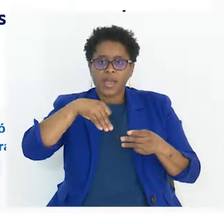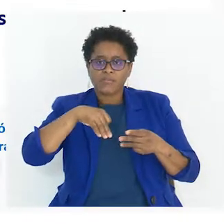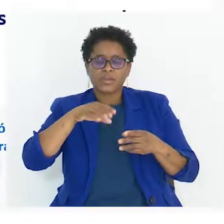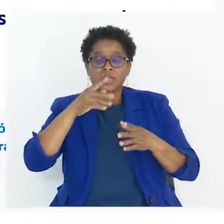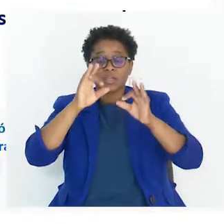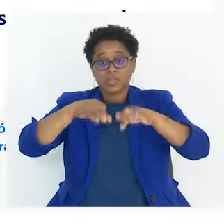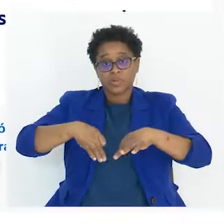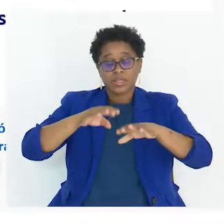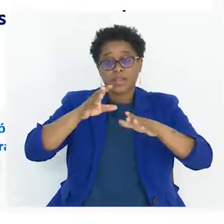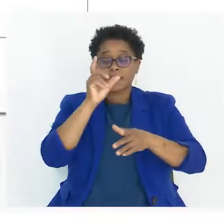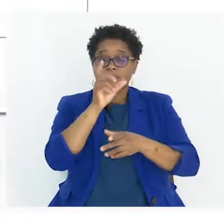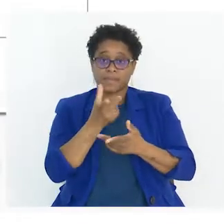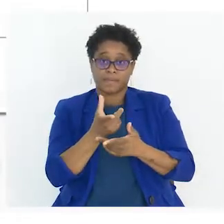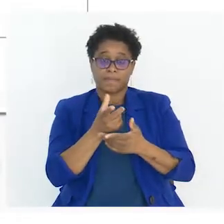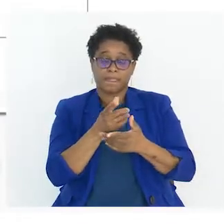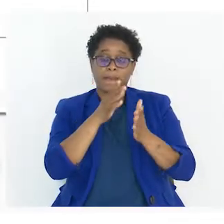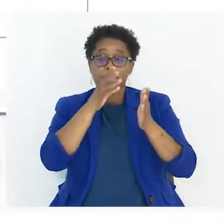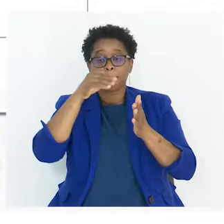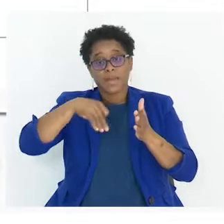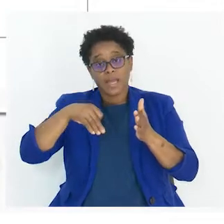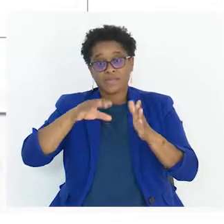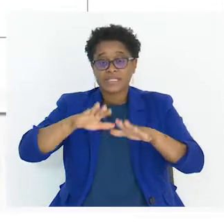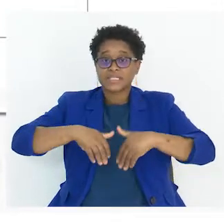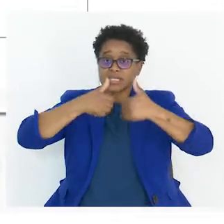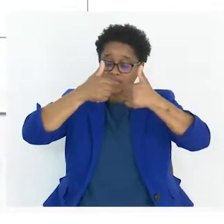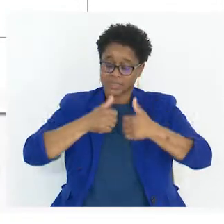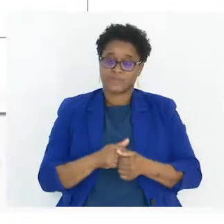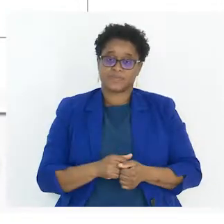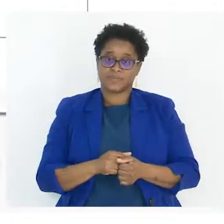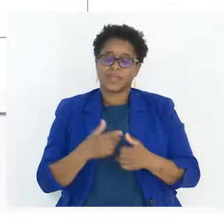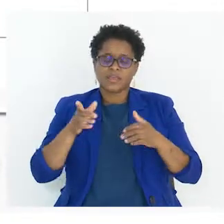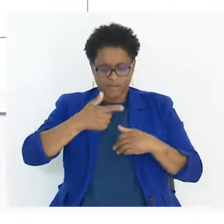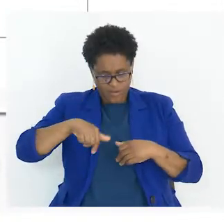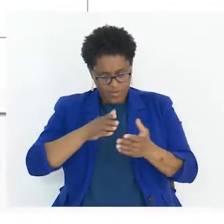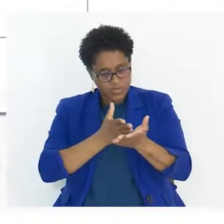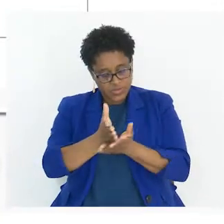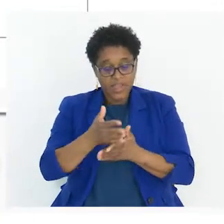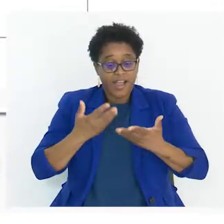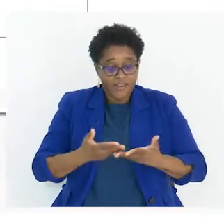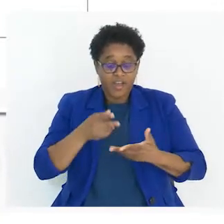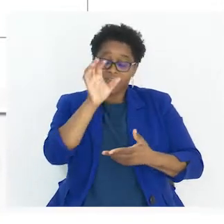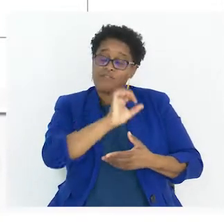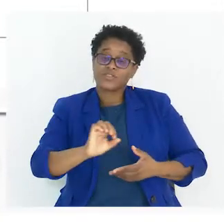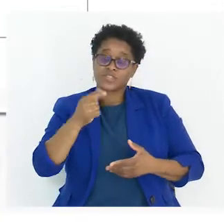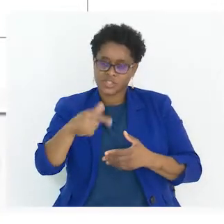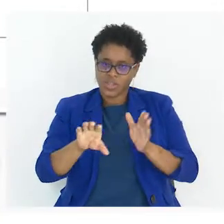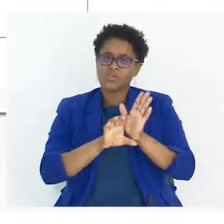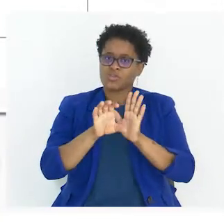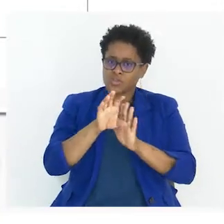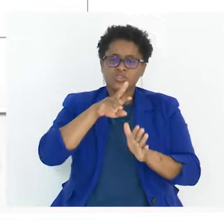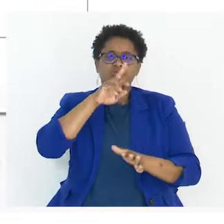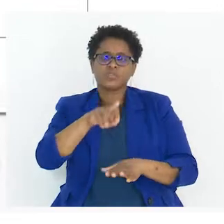Não é? Ótimo. Então vamos continuar. Agora estamos em condições de responder a